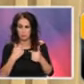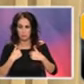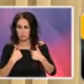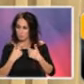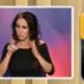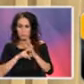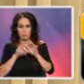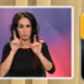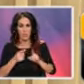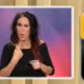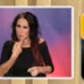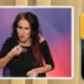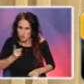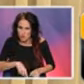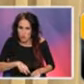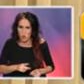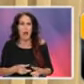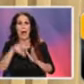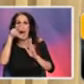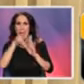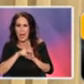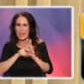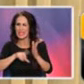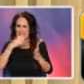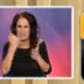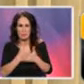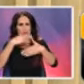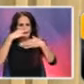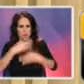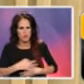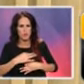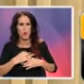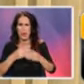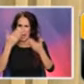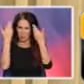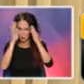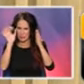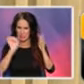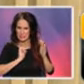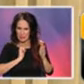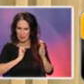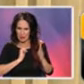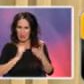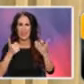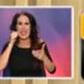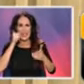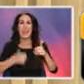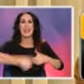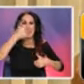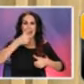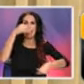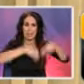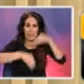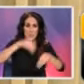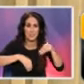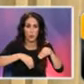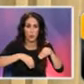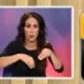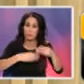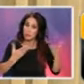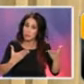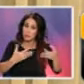vigorou. Repito, a regra que sempre vigorou na nossa democracia. Quem ganha as eleições